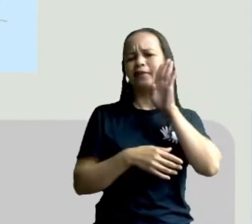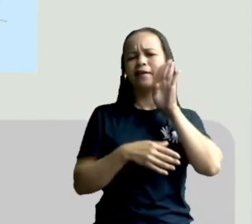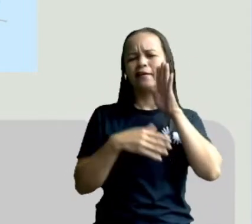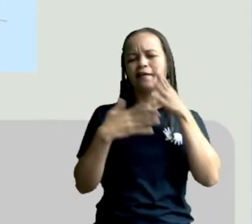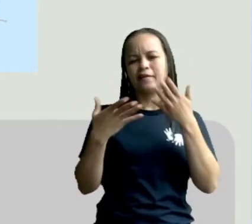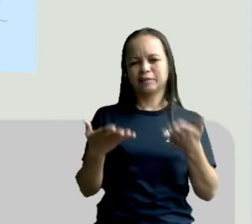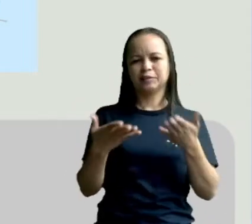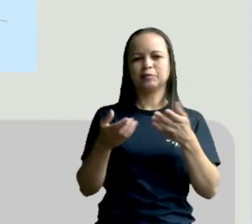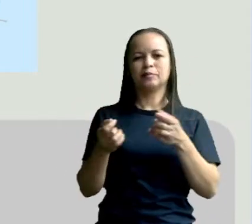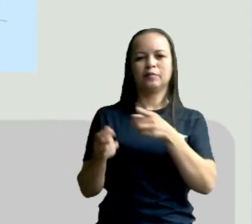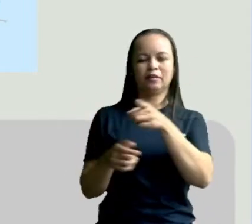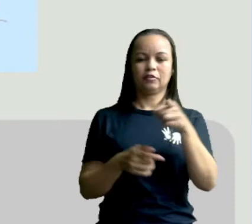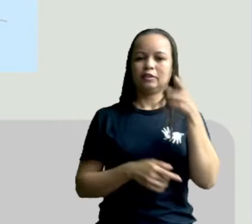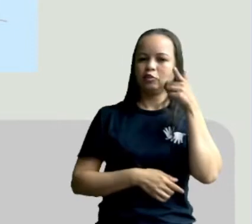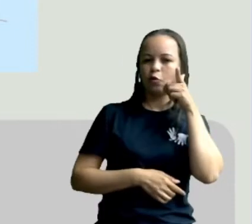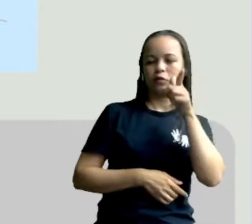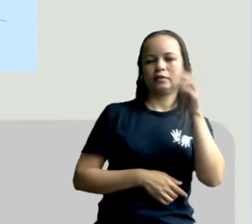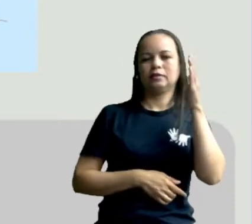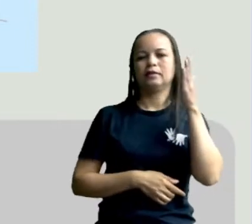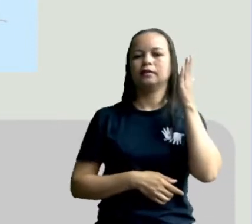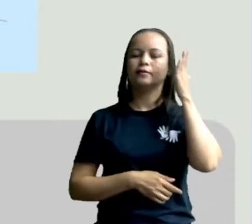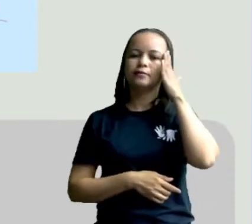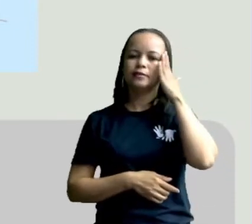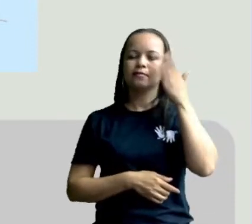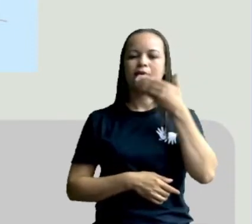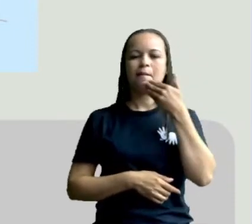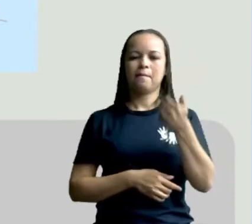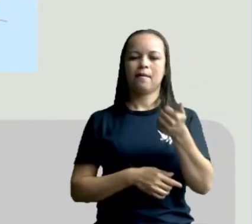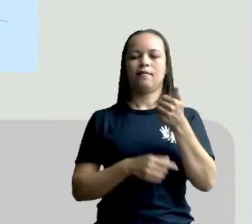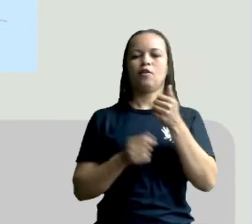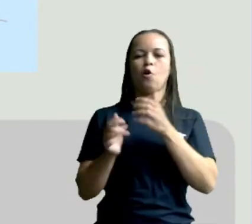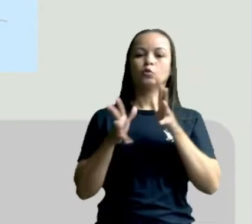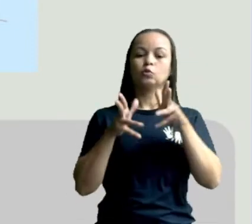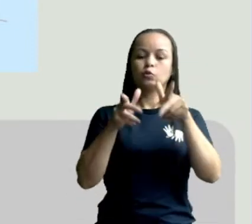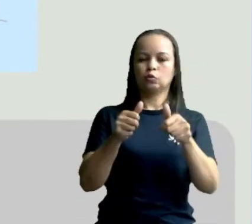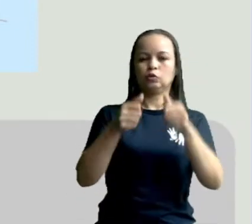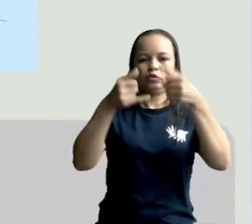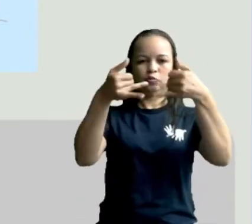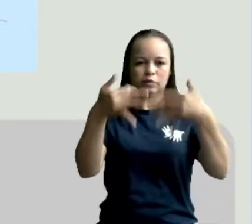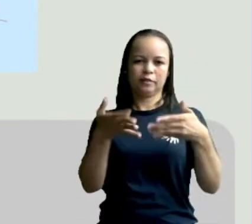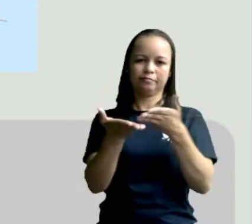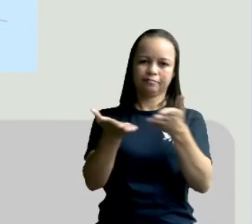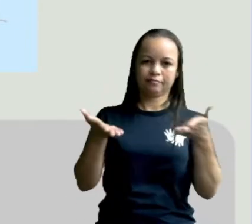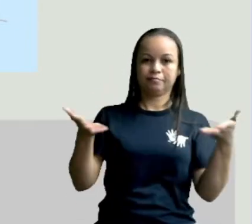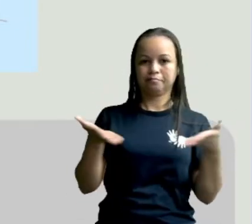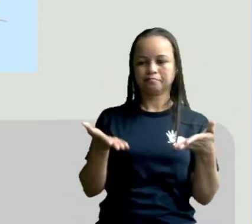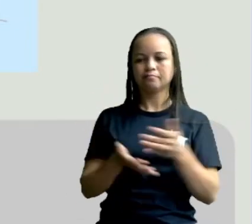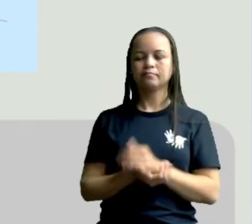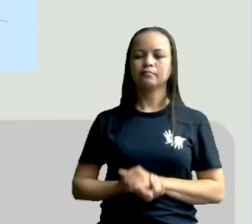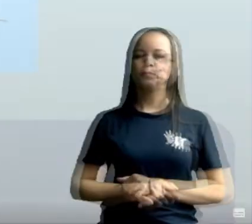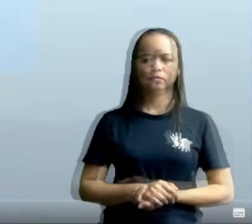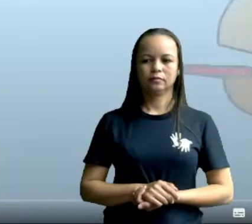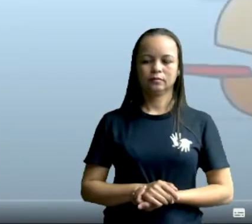legal, né? Para vocês conseguirem entender melhor tudo que eu expliquei para vocês até agora. Vamos assistir?